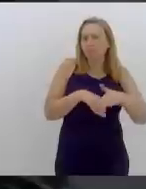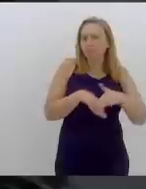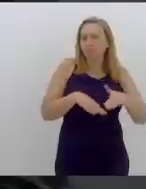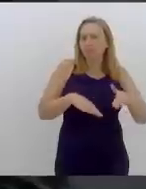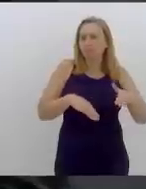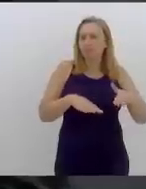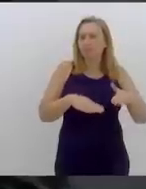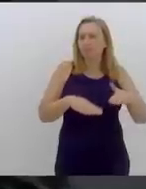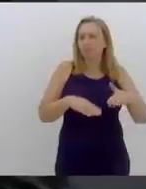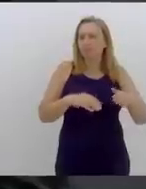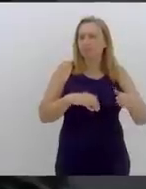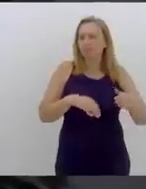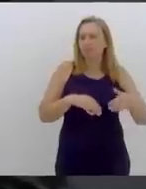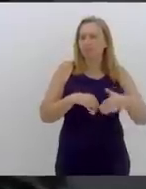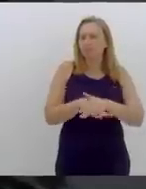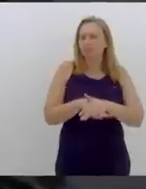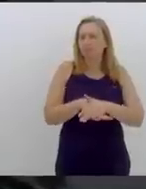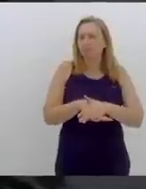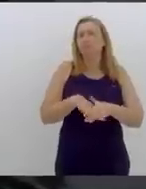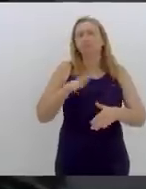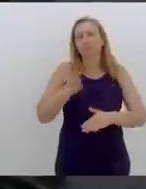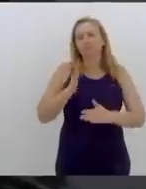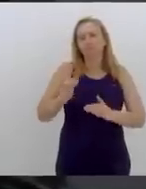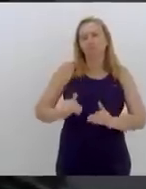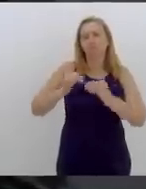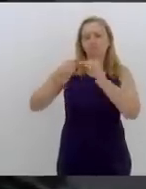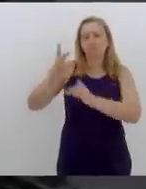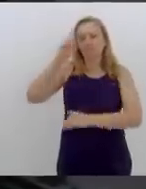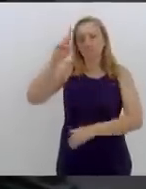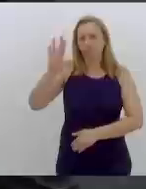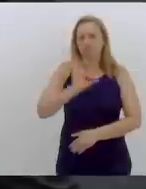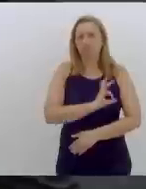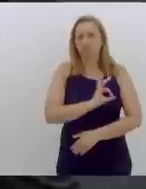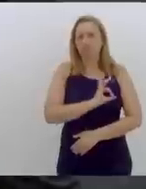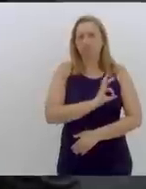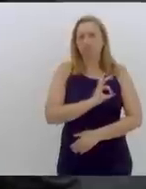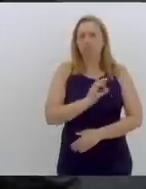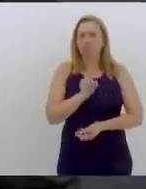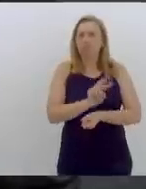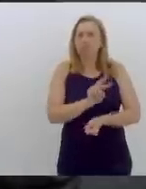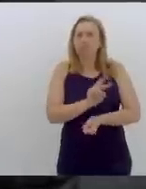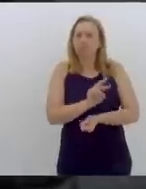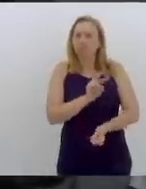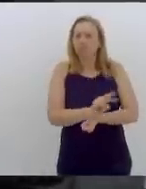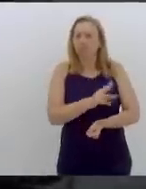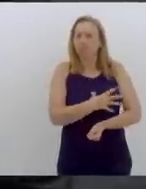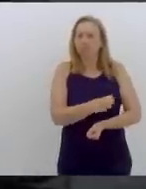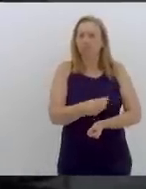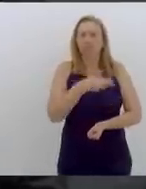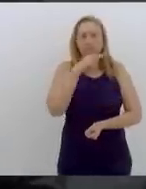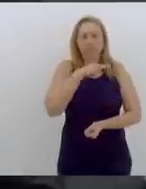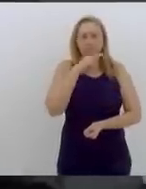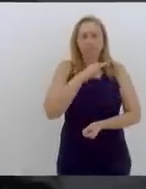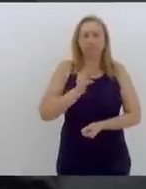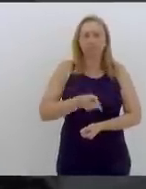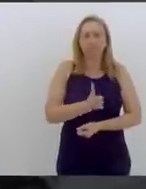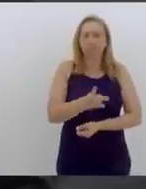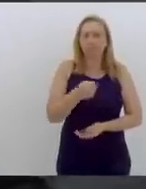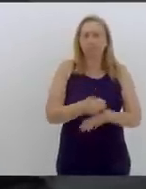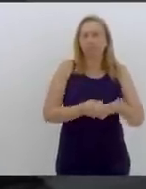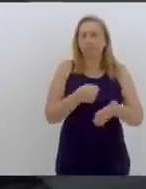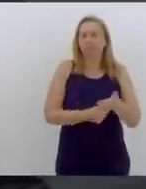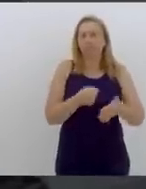eu já era para ter saído Subtenente já está em casa tomando conta dos meus filhos dos meus netos e continuo lutando